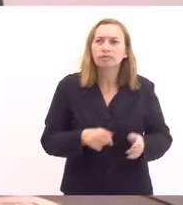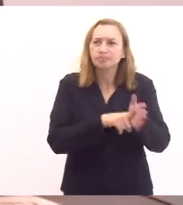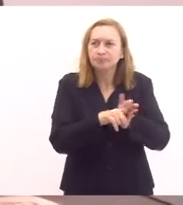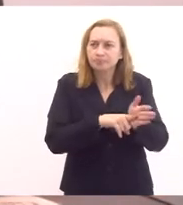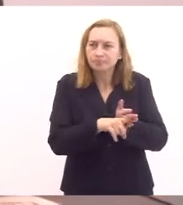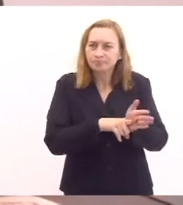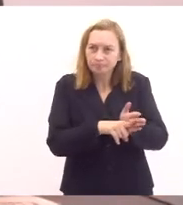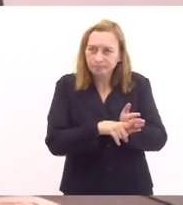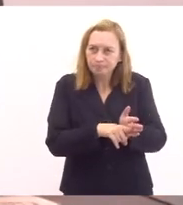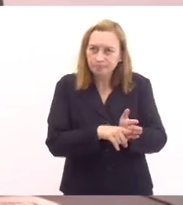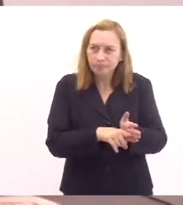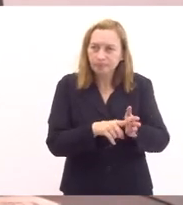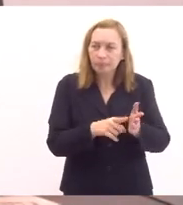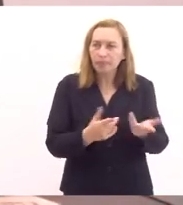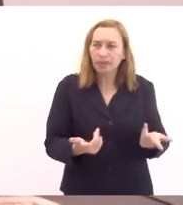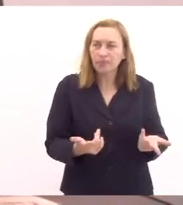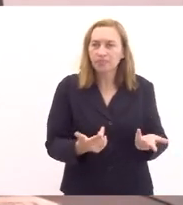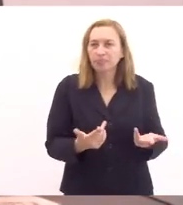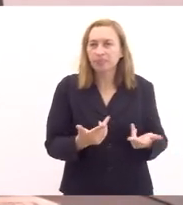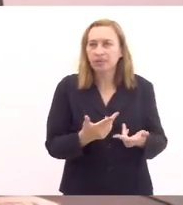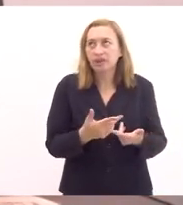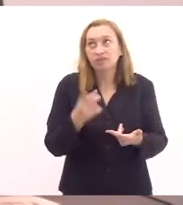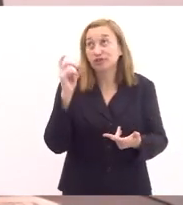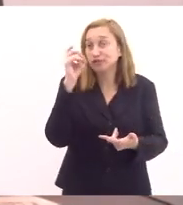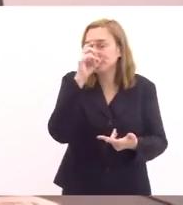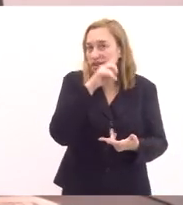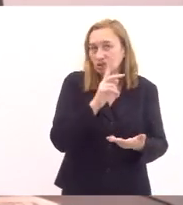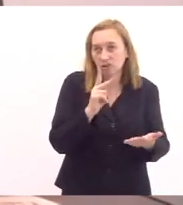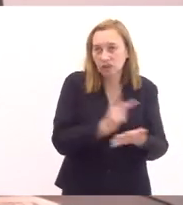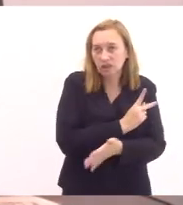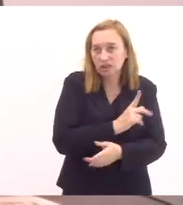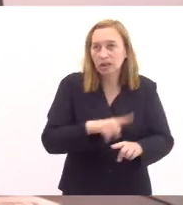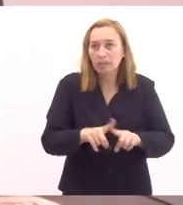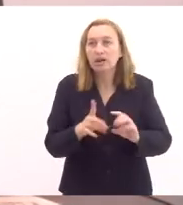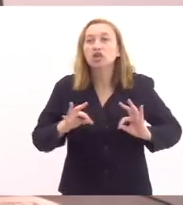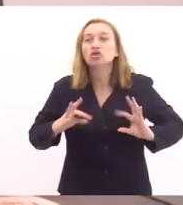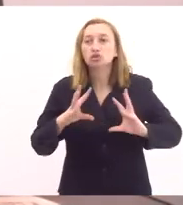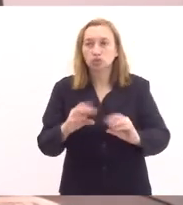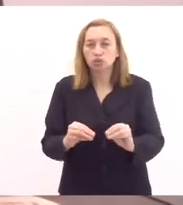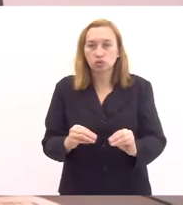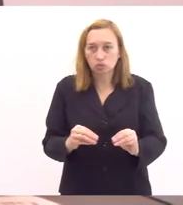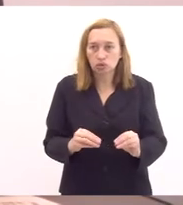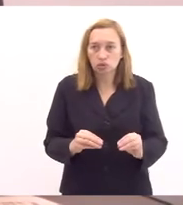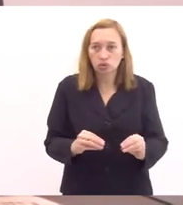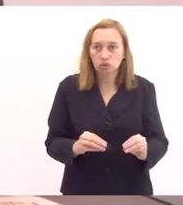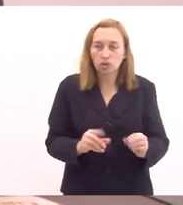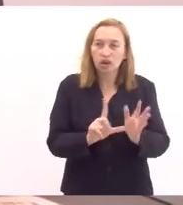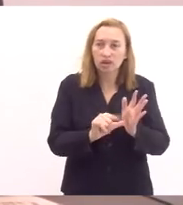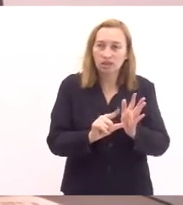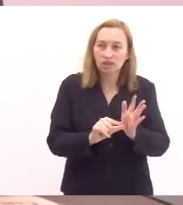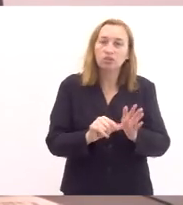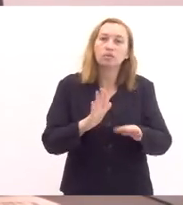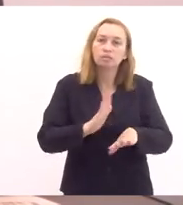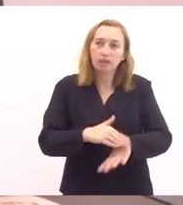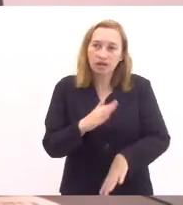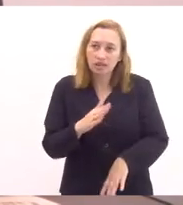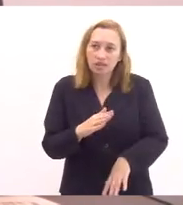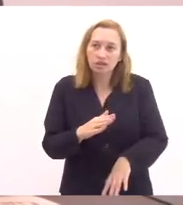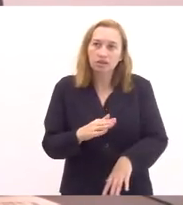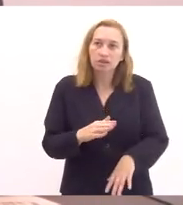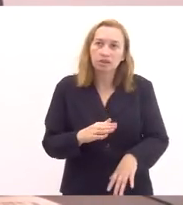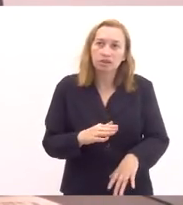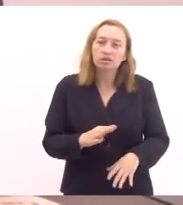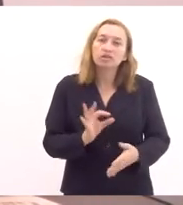investigar os desfechos e onde raríssimo enfim mas aquilo todo tudo ainda atrasou mais e